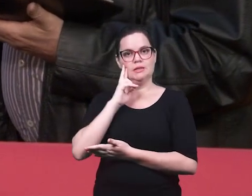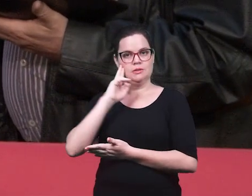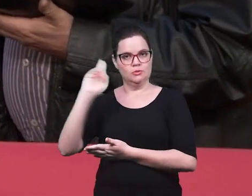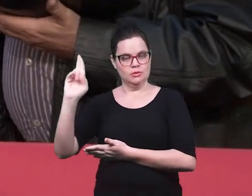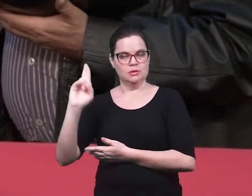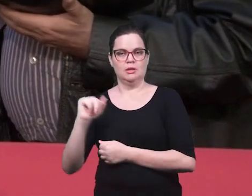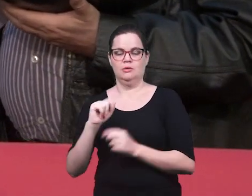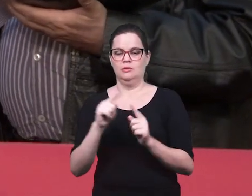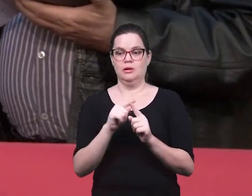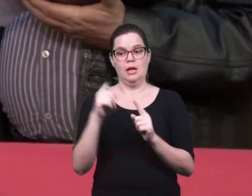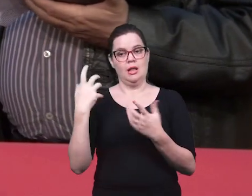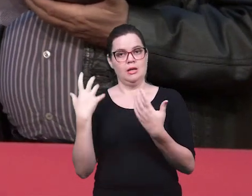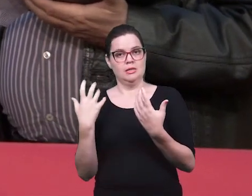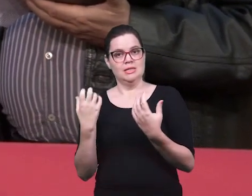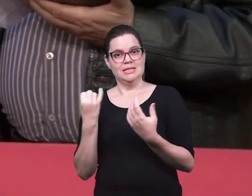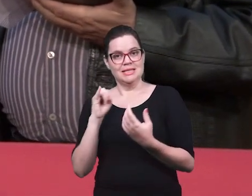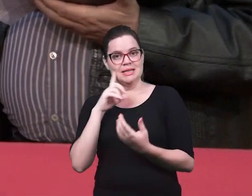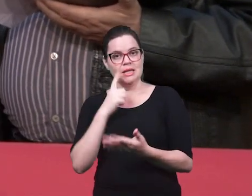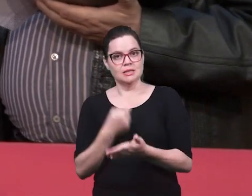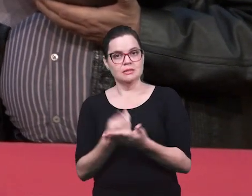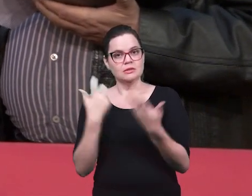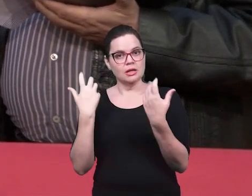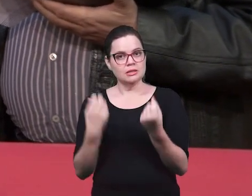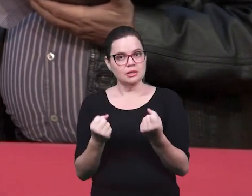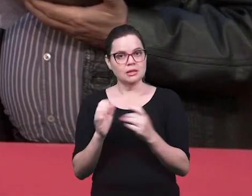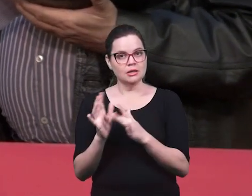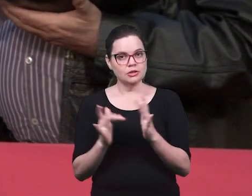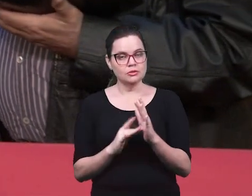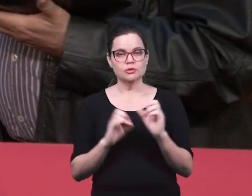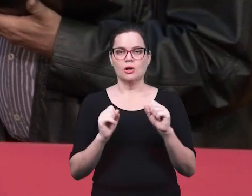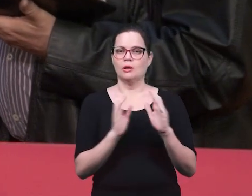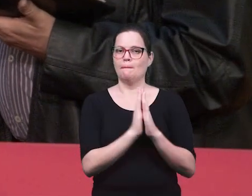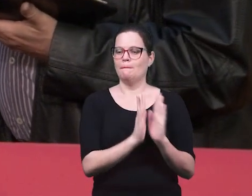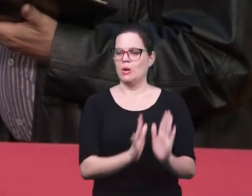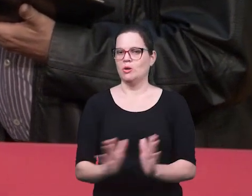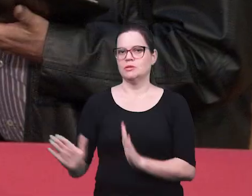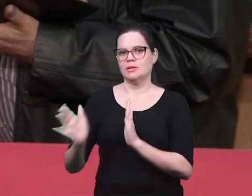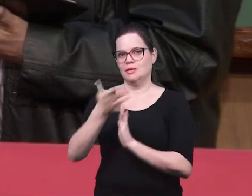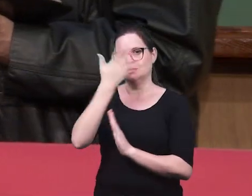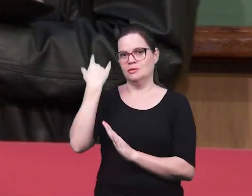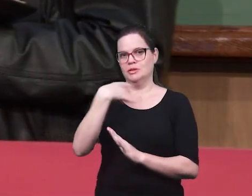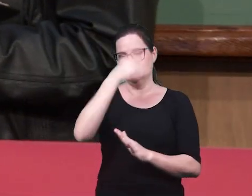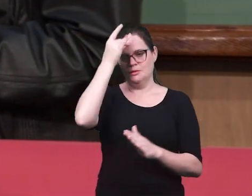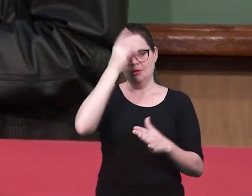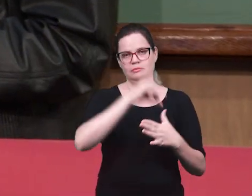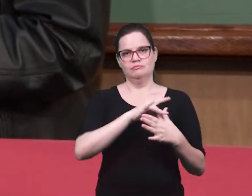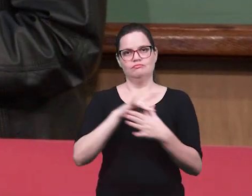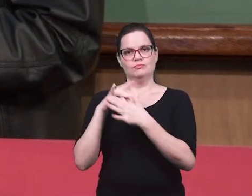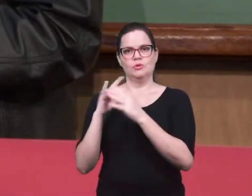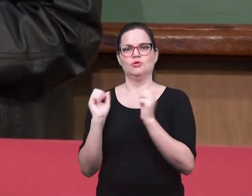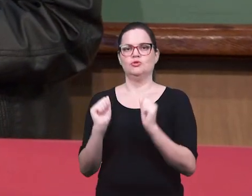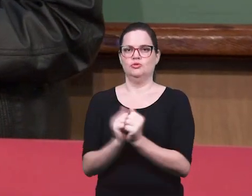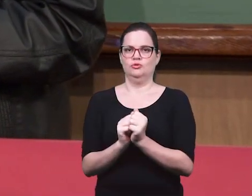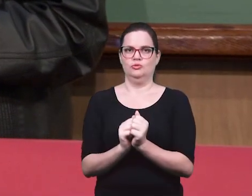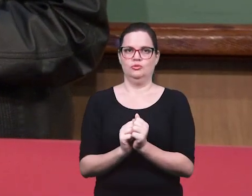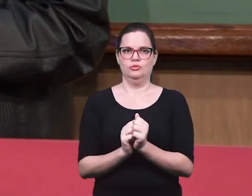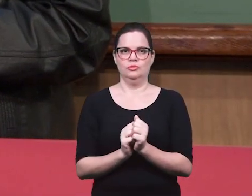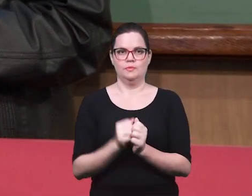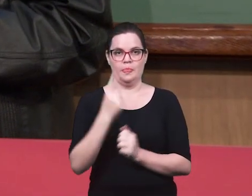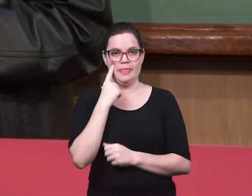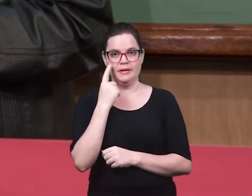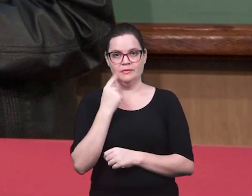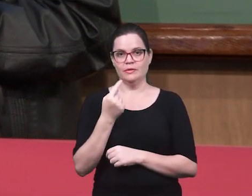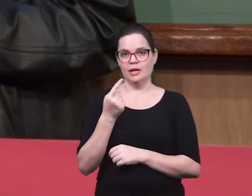Espírito Santo, ele está em santificação, ele está no caminho da vida, né? Ele está indo para a eternidade. Quando ele vê as obras, a